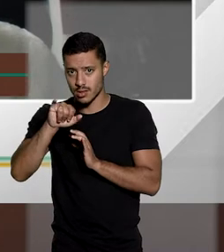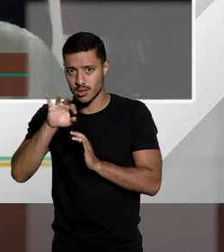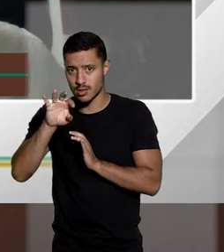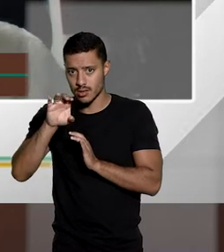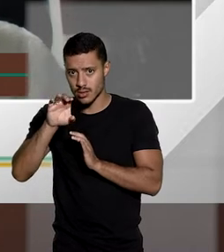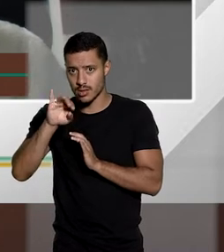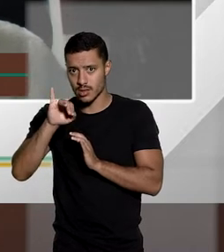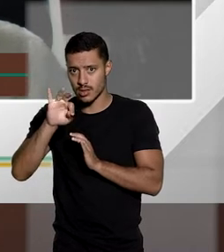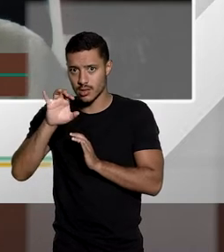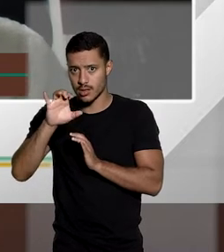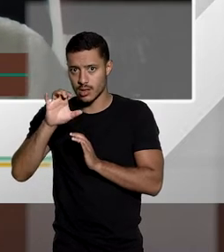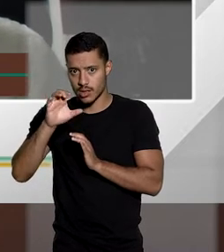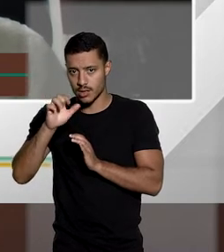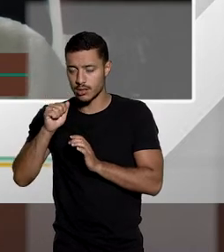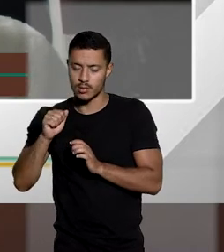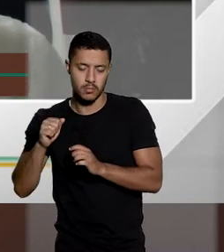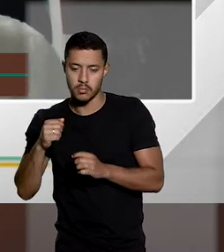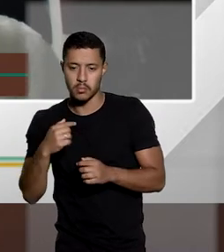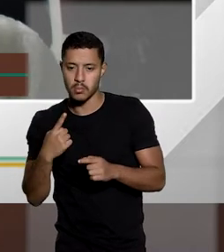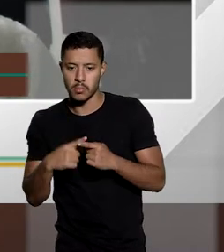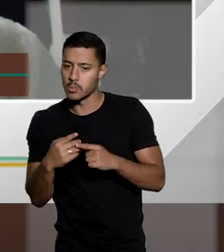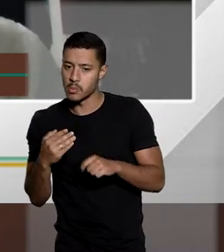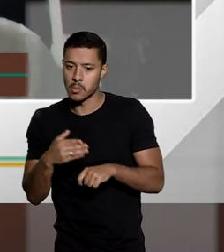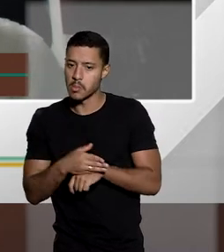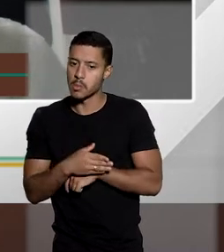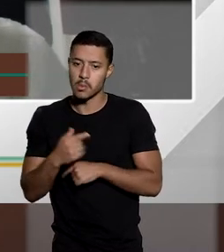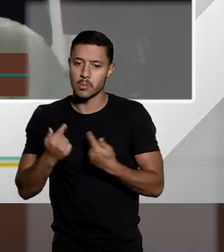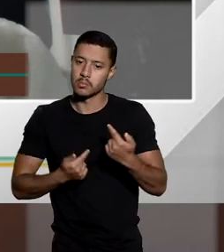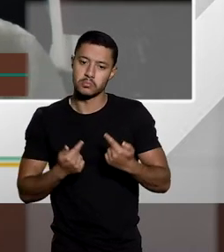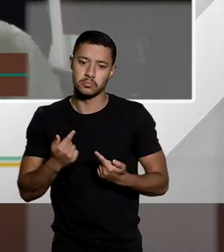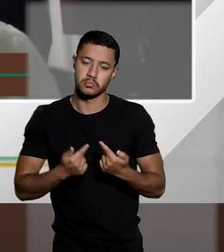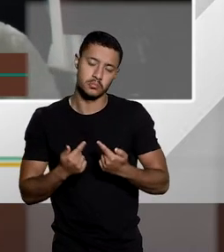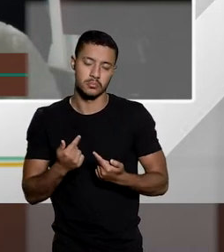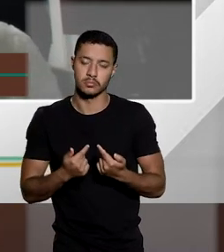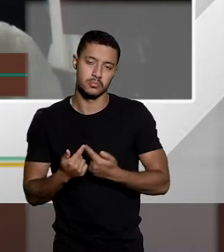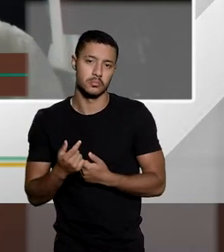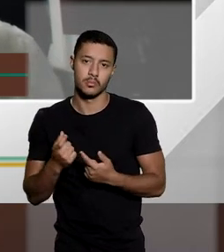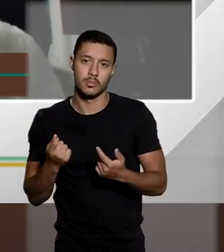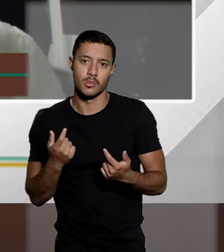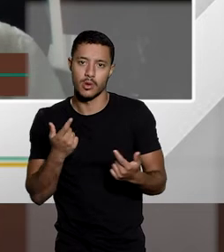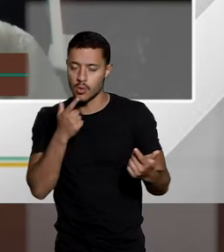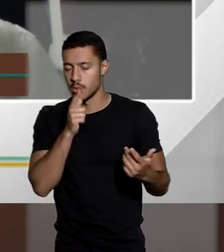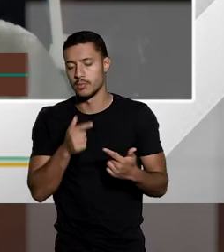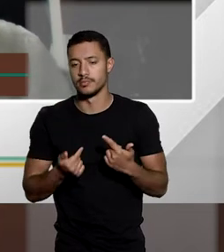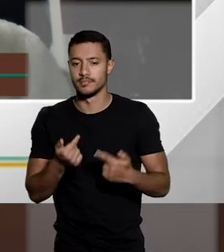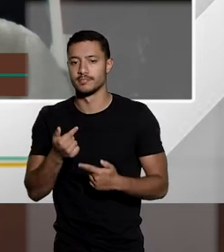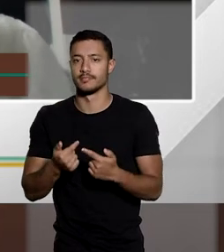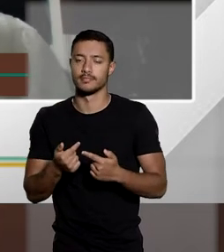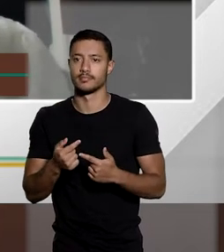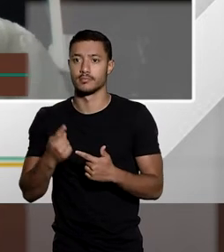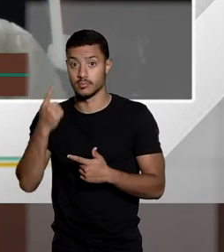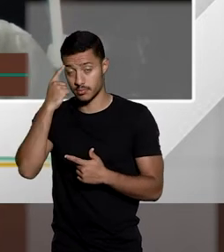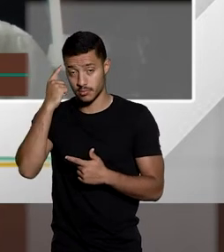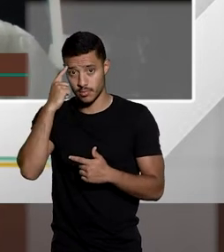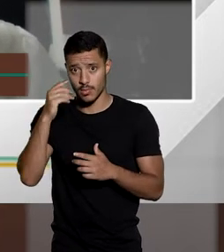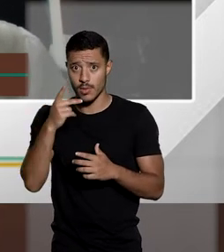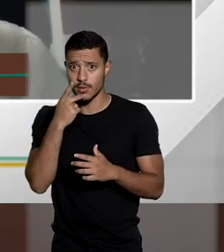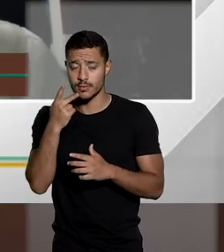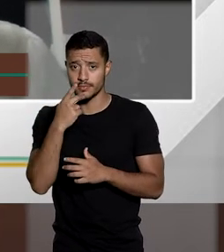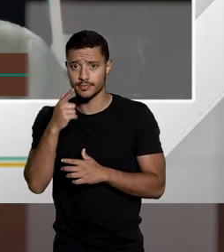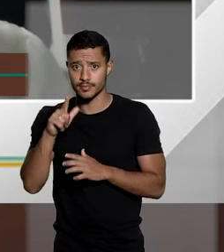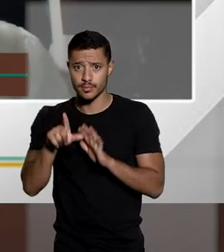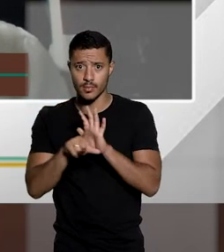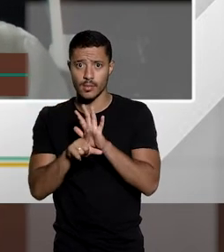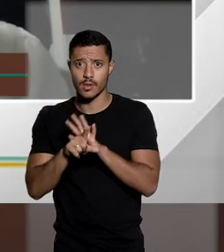não cabe competição. Nós não podemos imaginar licitação se não existe possibilidade de competição. E as hipóteses mencionadas na